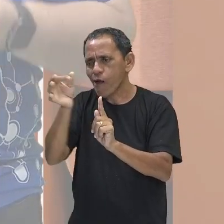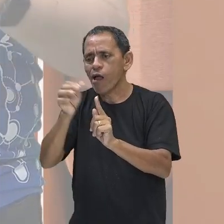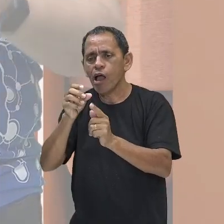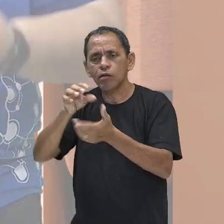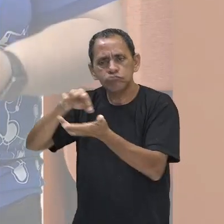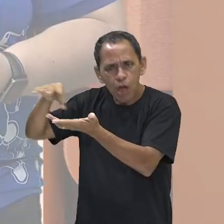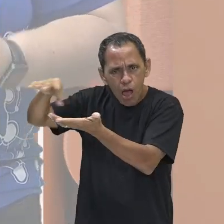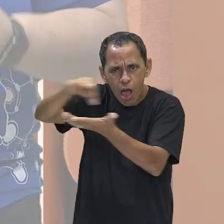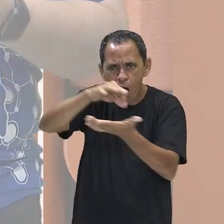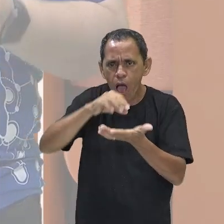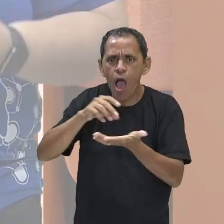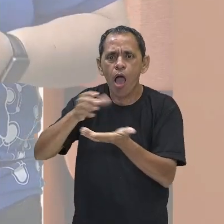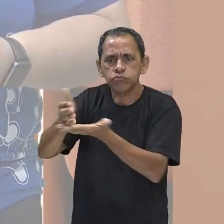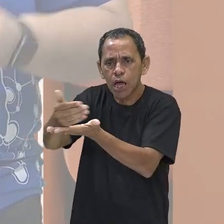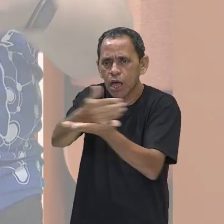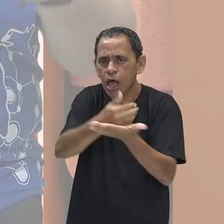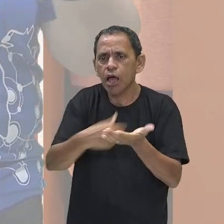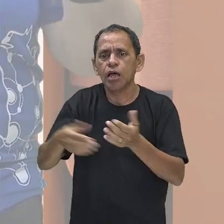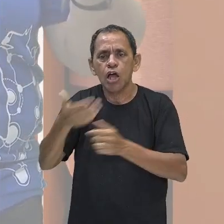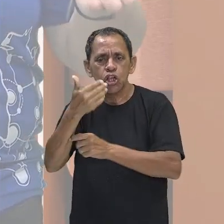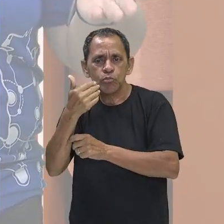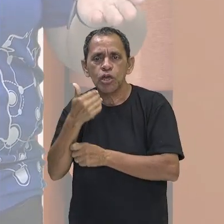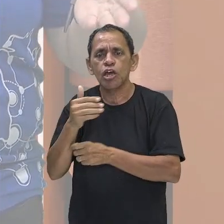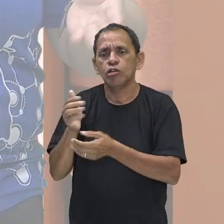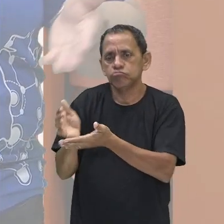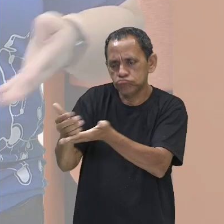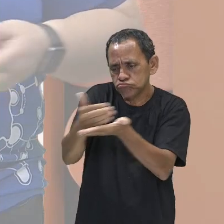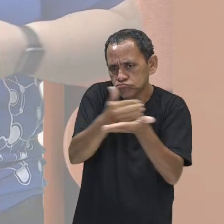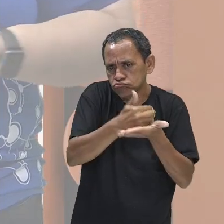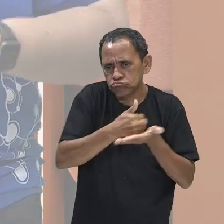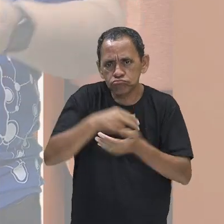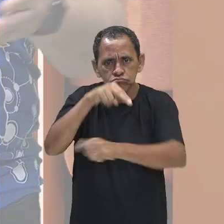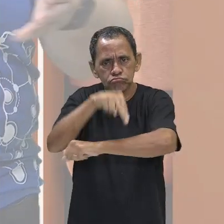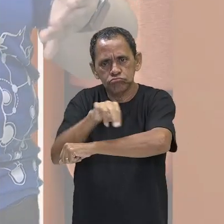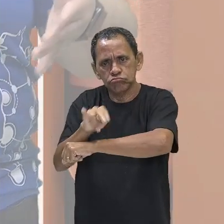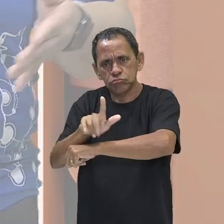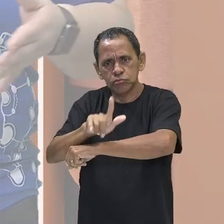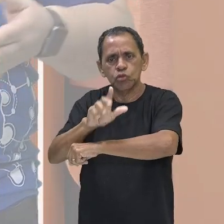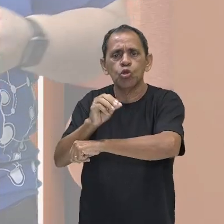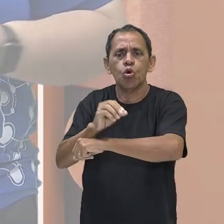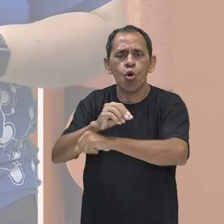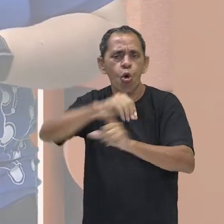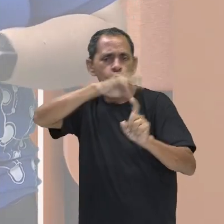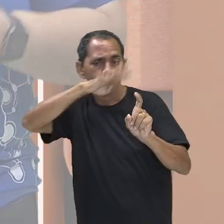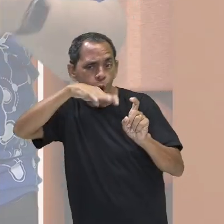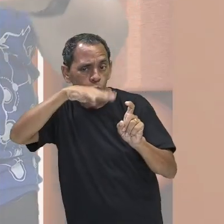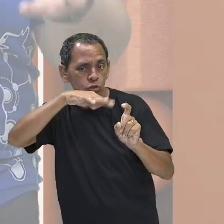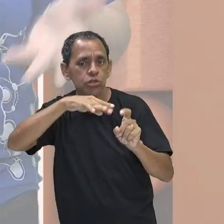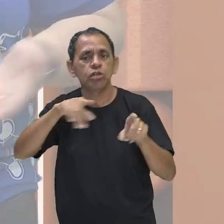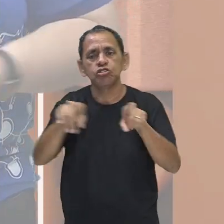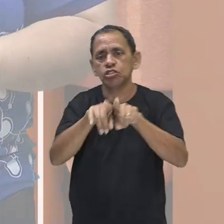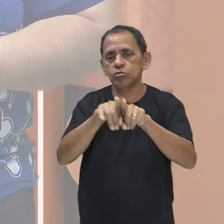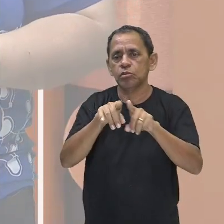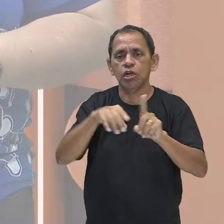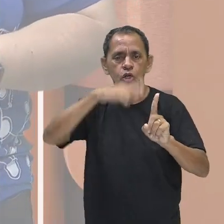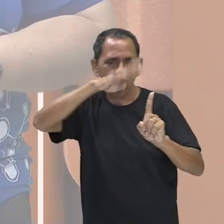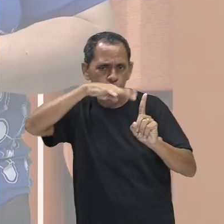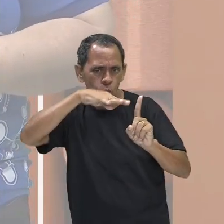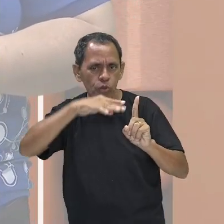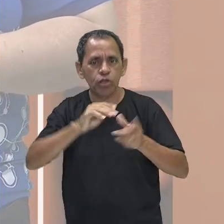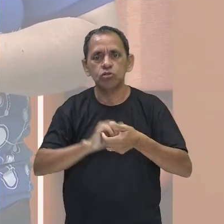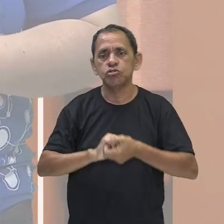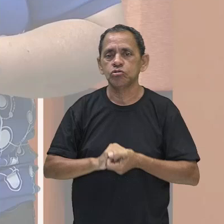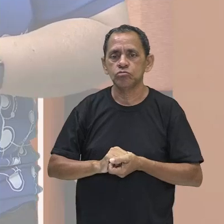né, o seu alimento do Nilo. O Nilo era tido como uma divindade, por isso consagraram hinos e orações, então,